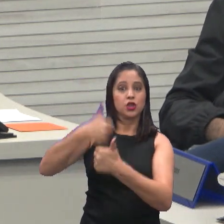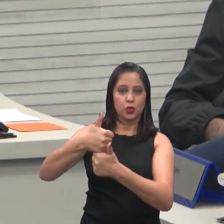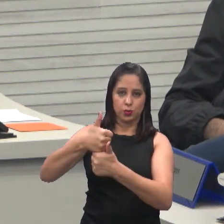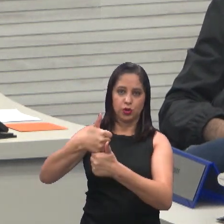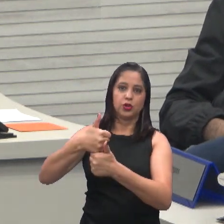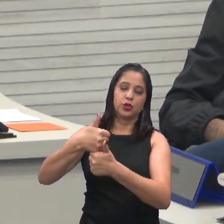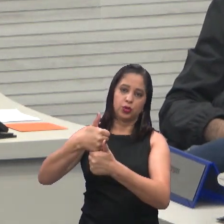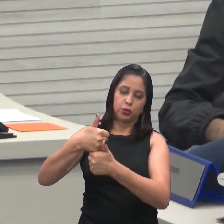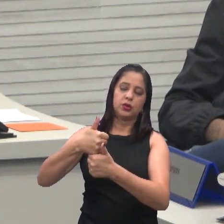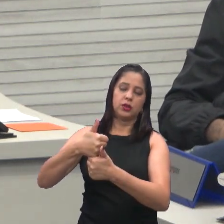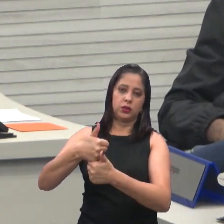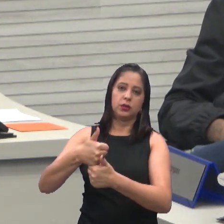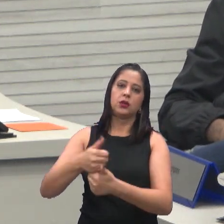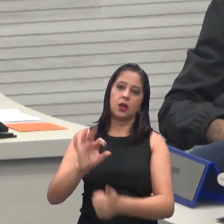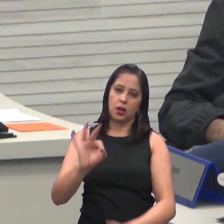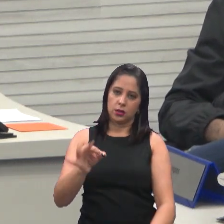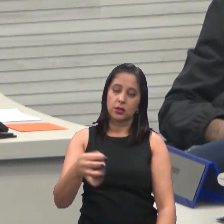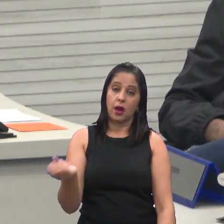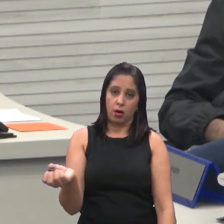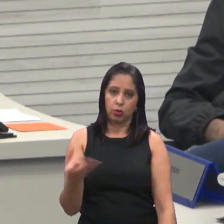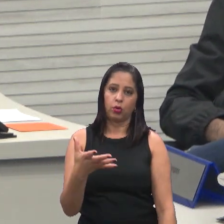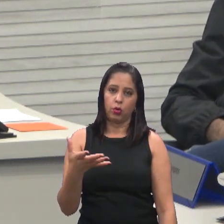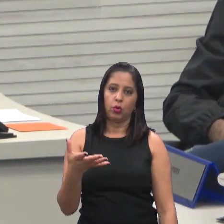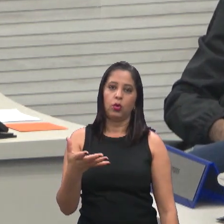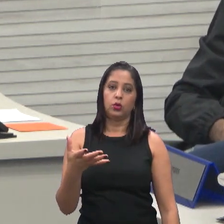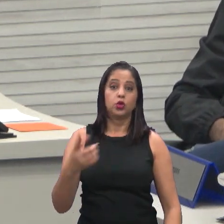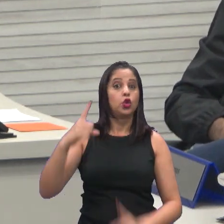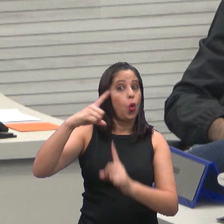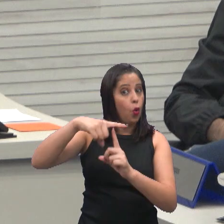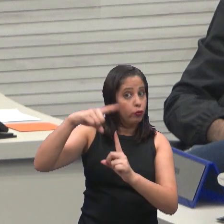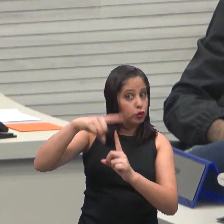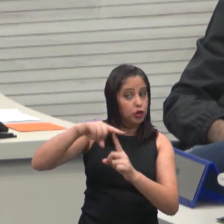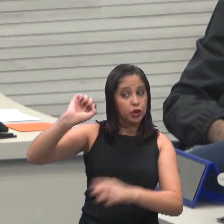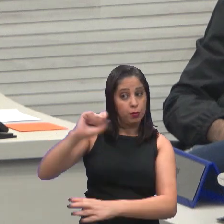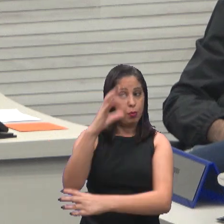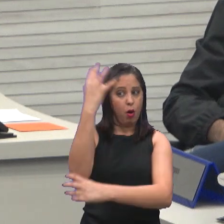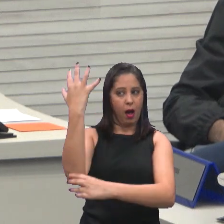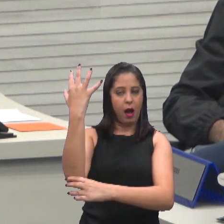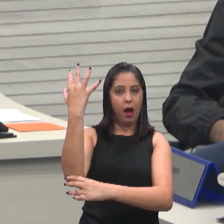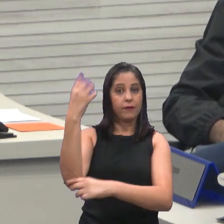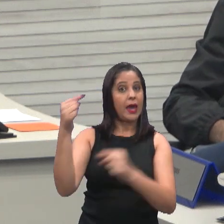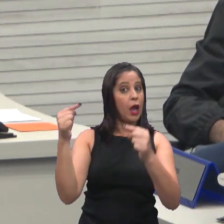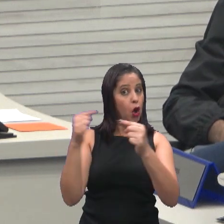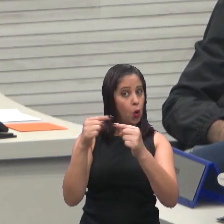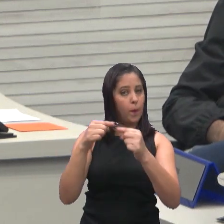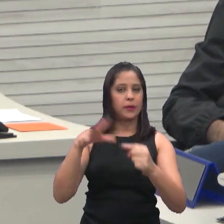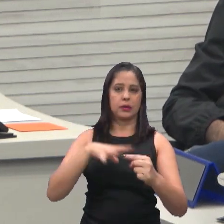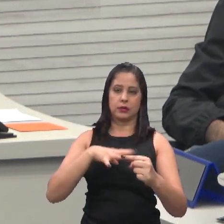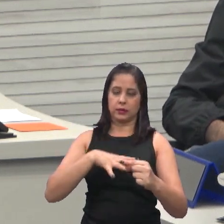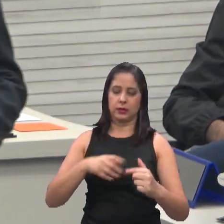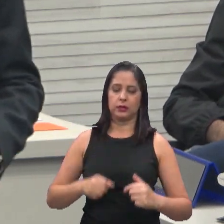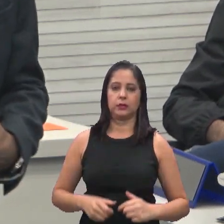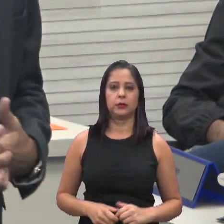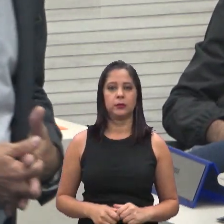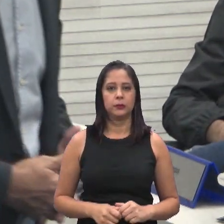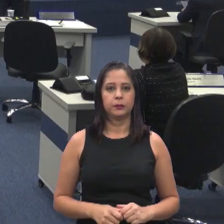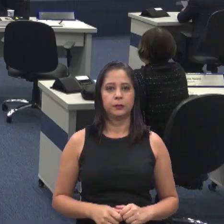seja plantada uma nova espécie adequada às calçadas da nossa cidade. Obrigado,